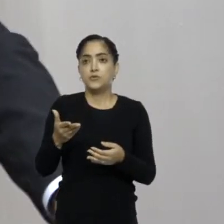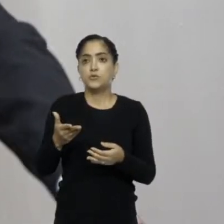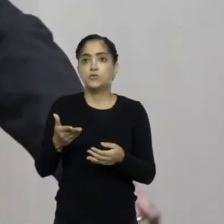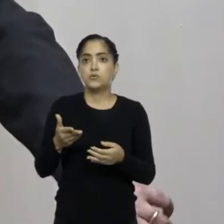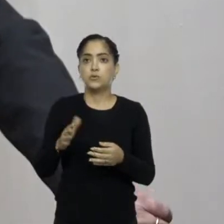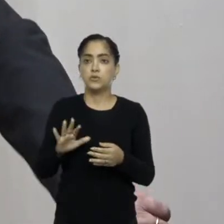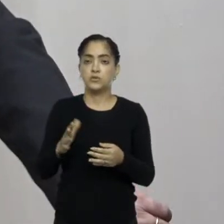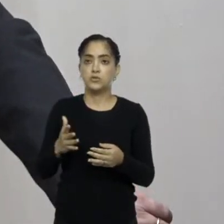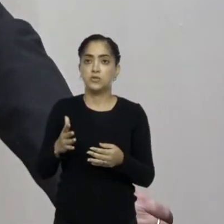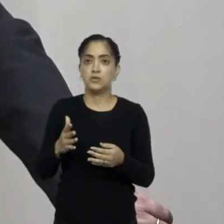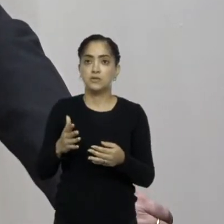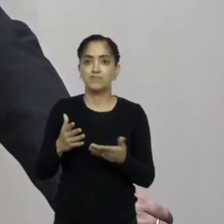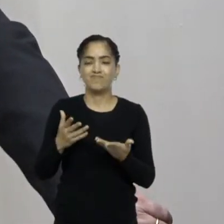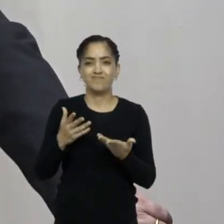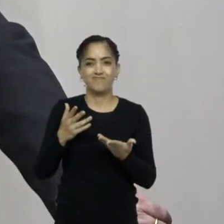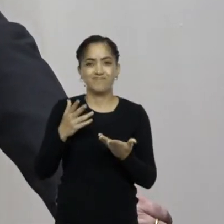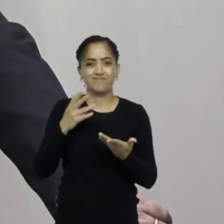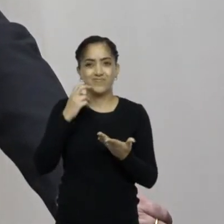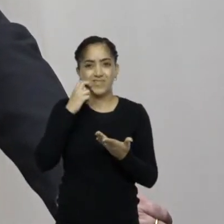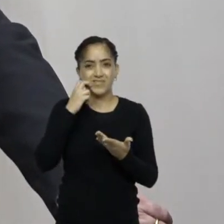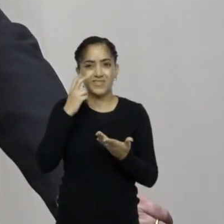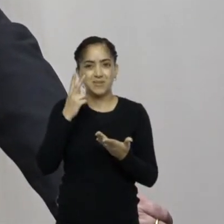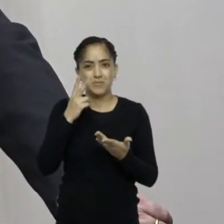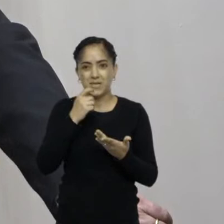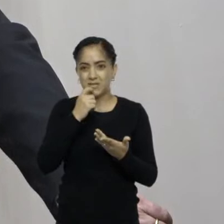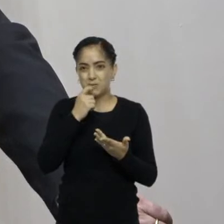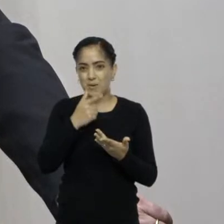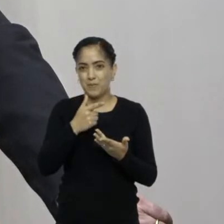ser um deboche, é uma migalha.